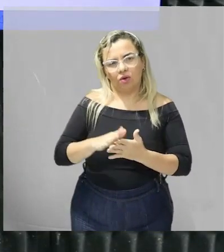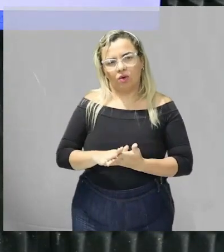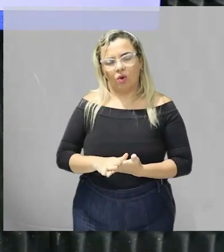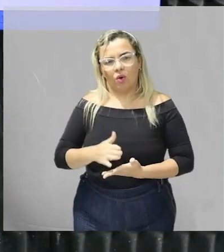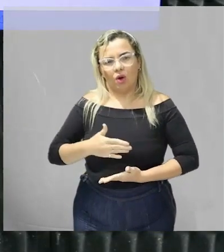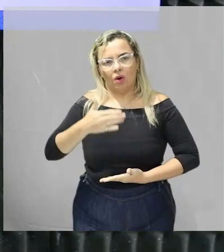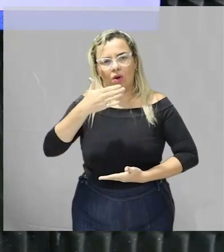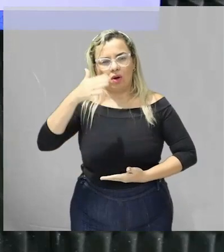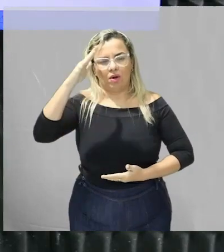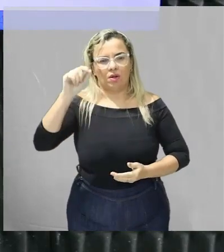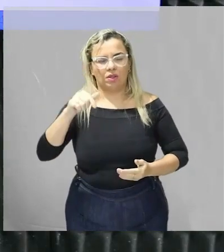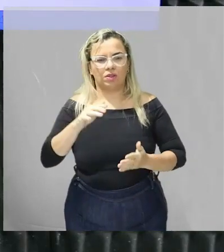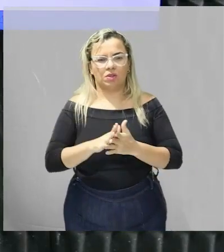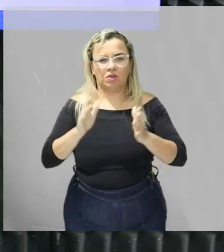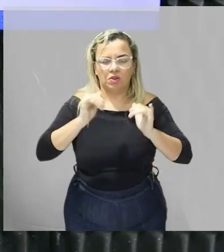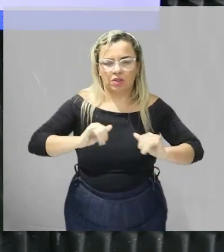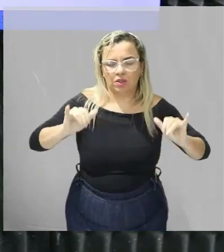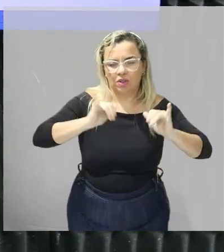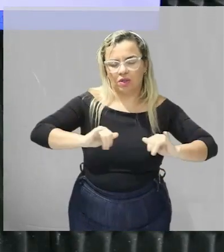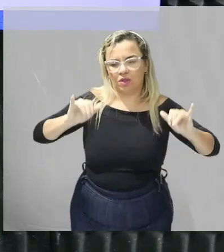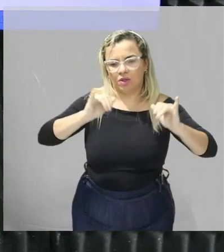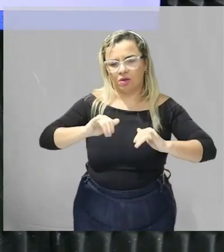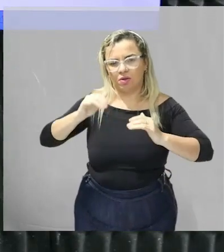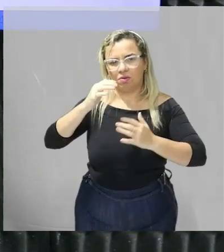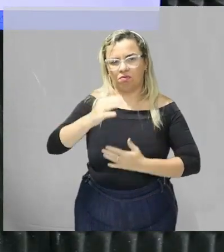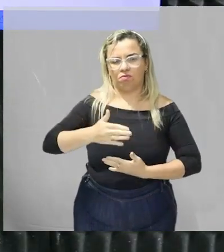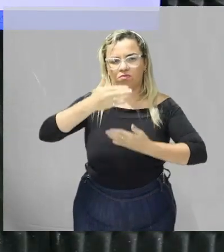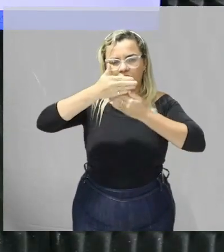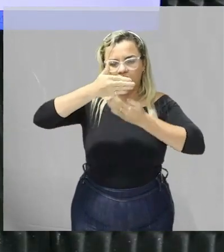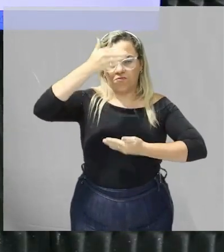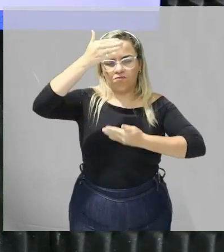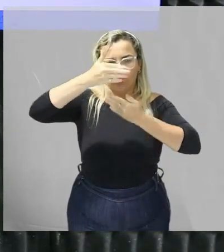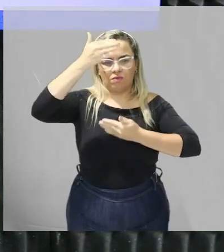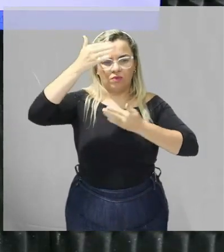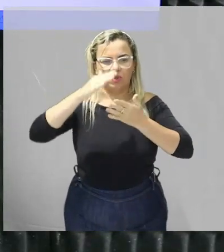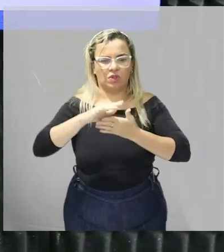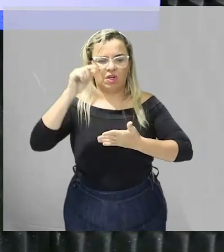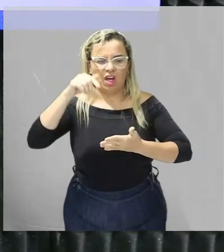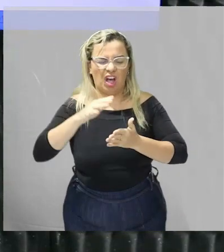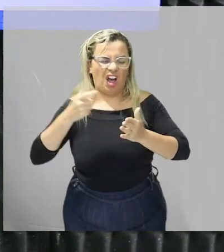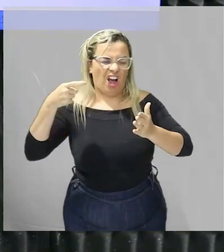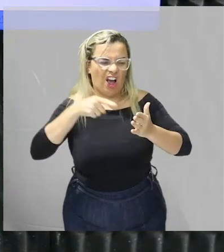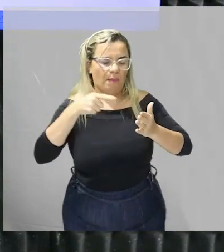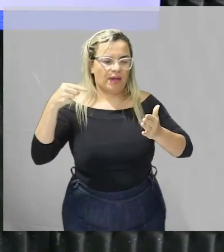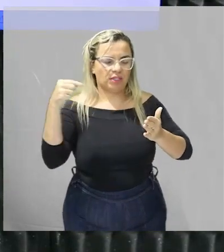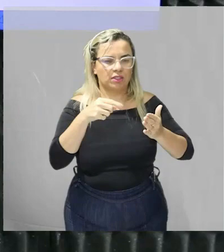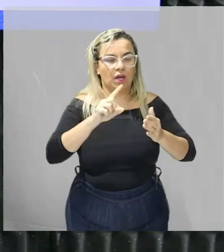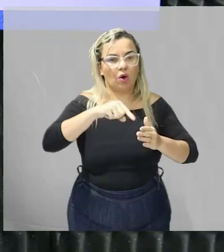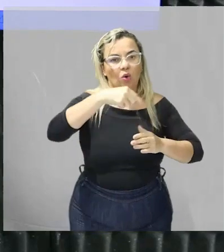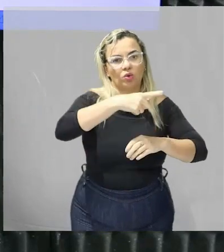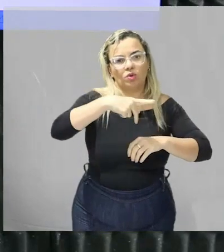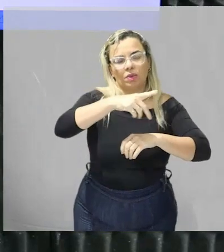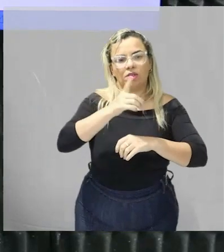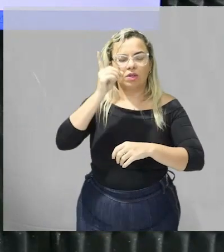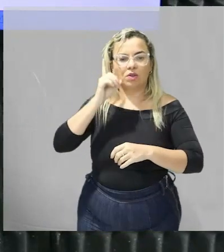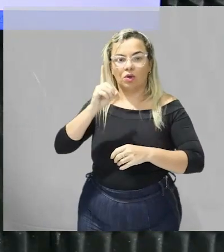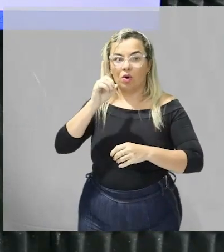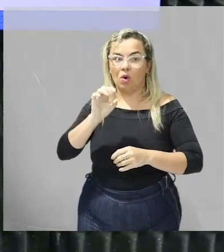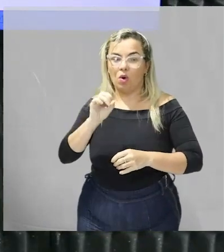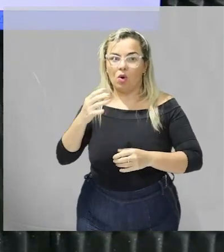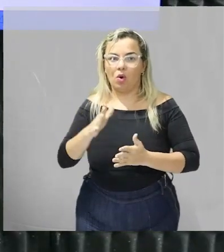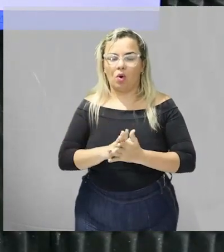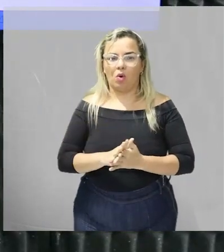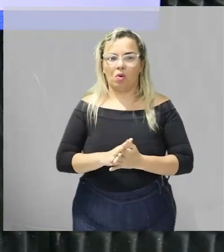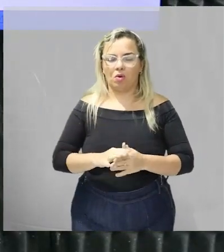da circulação de informações para poder ameaçar os Estados Unidos ou qualquer outro que eles considerem como inimigos, tá certo? E então